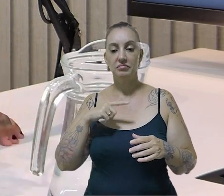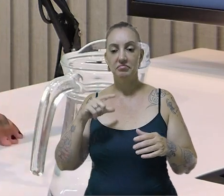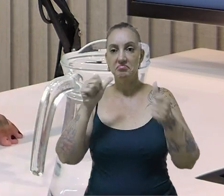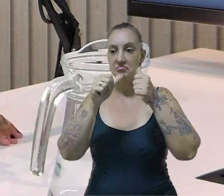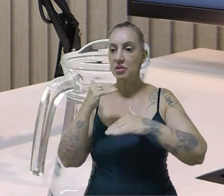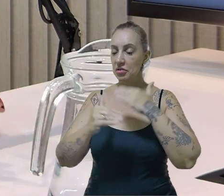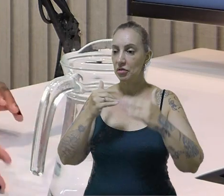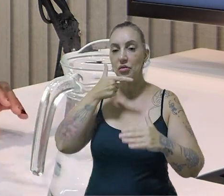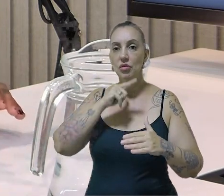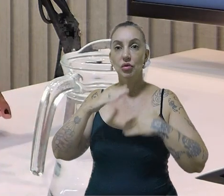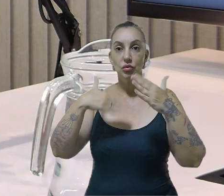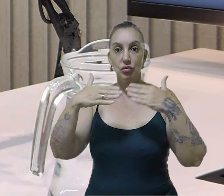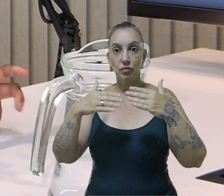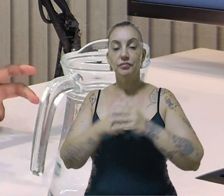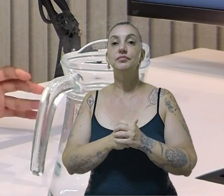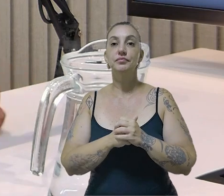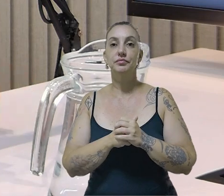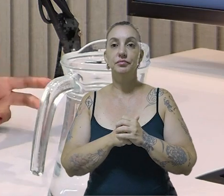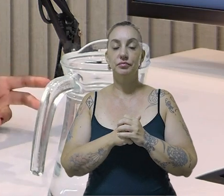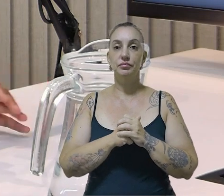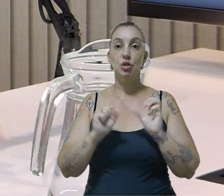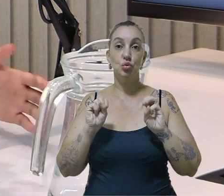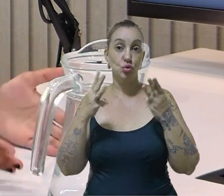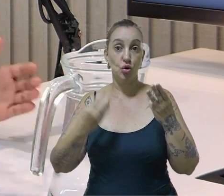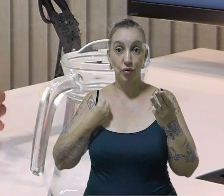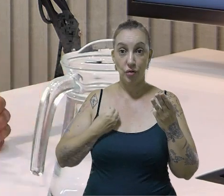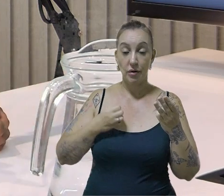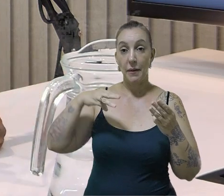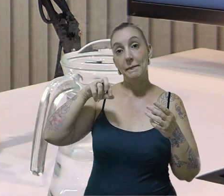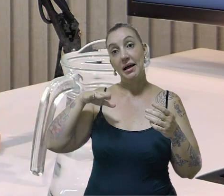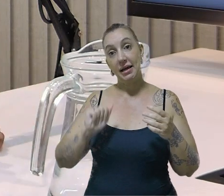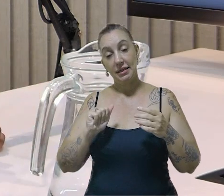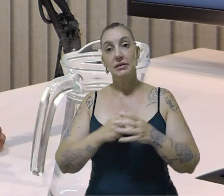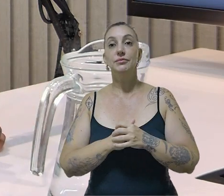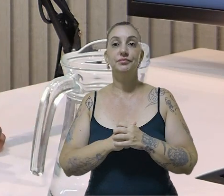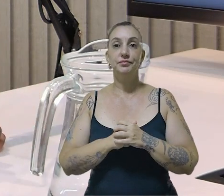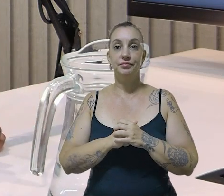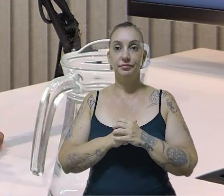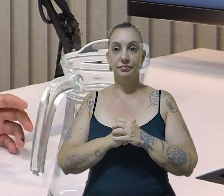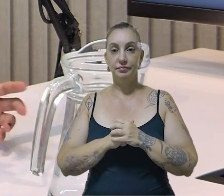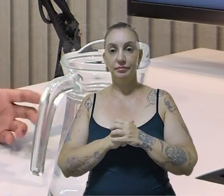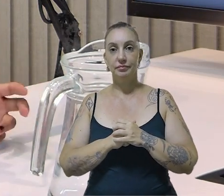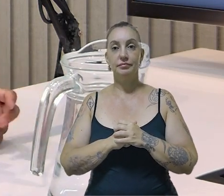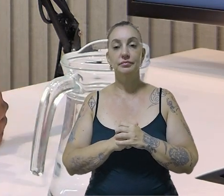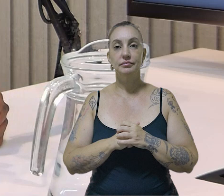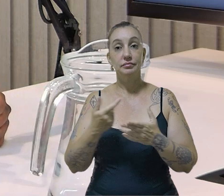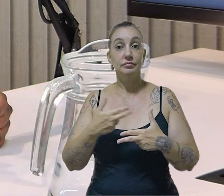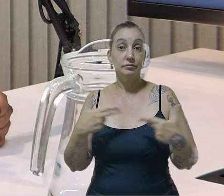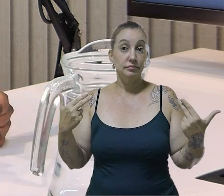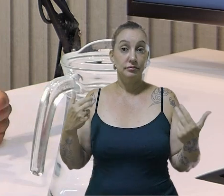que ele tá com colocar na trajetória do Baco né na nos shows ao vivo da Marina e tal eh mas isso é uma